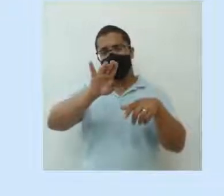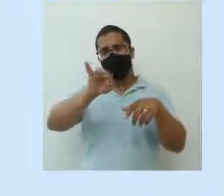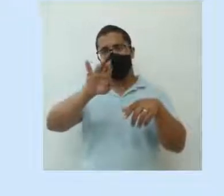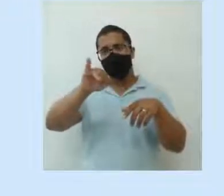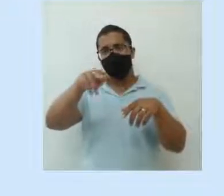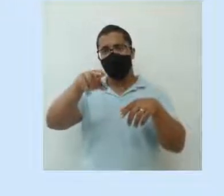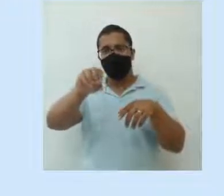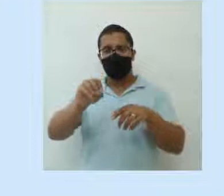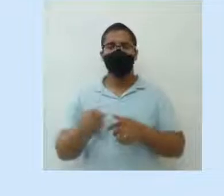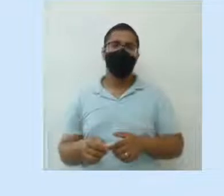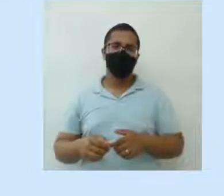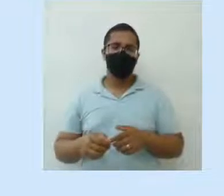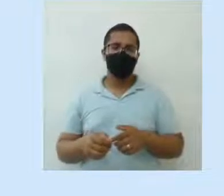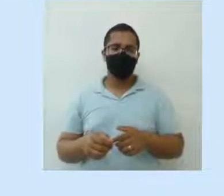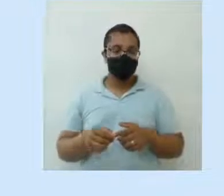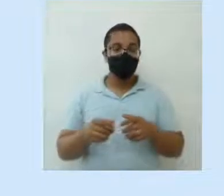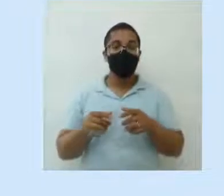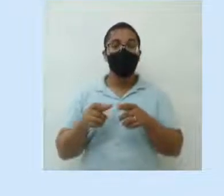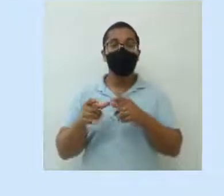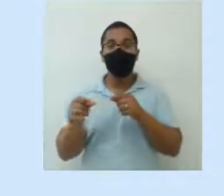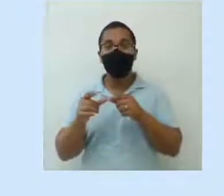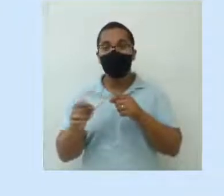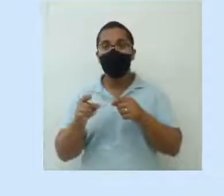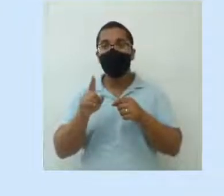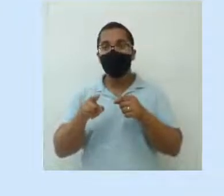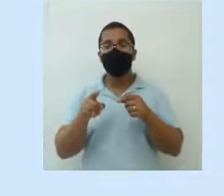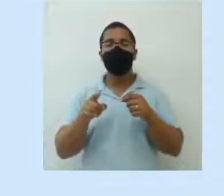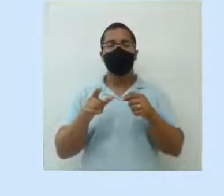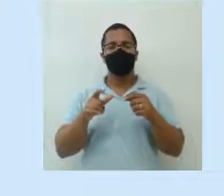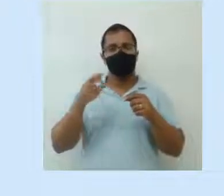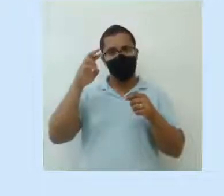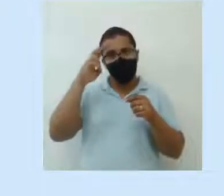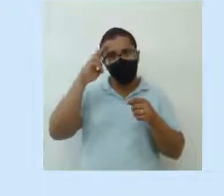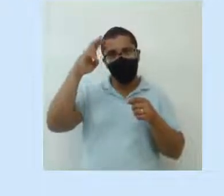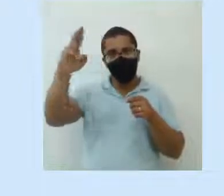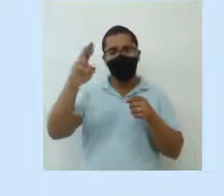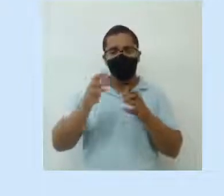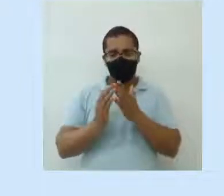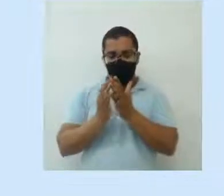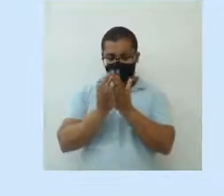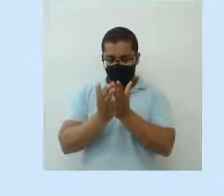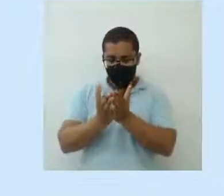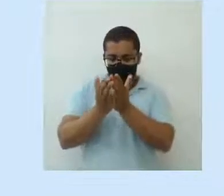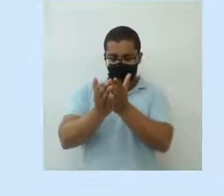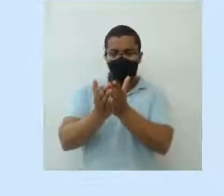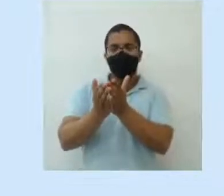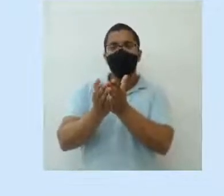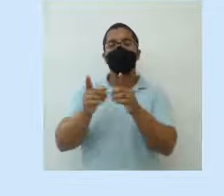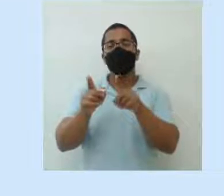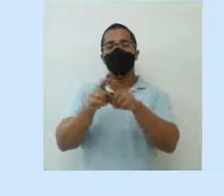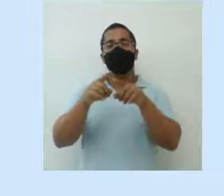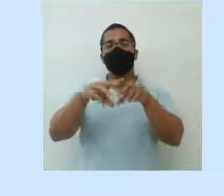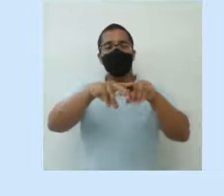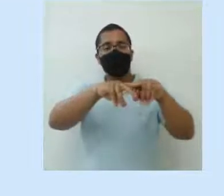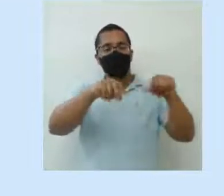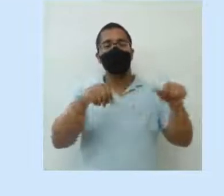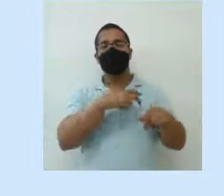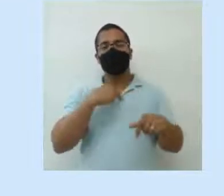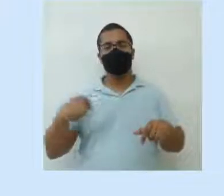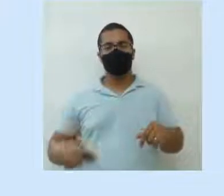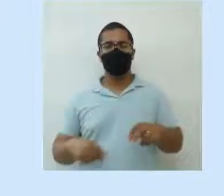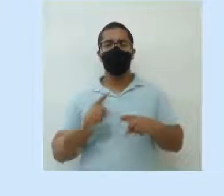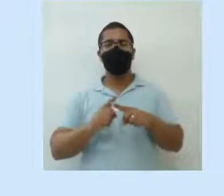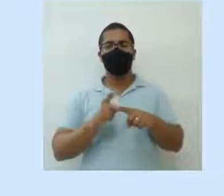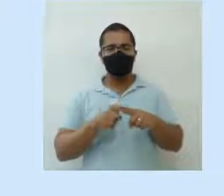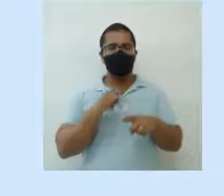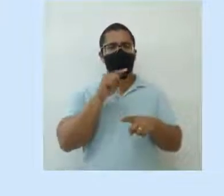o Japão, aí vai ter o controle dos portos e anexação de territórios chineses, né? Porque se a China era